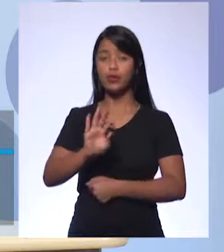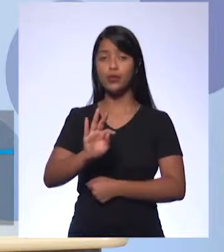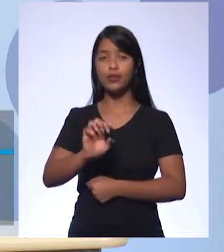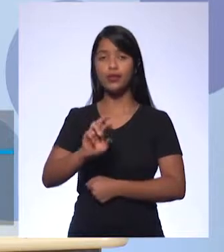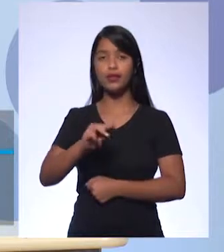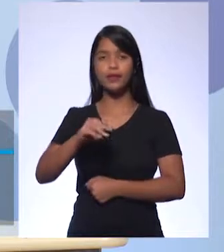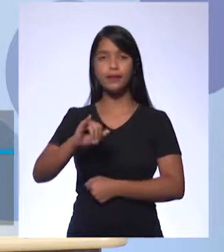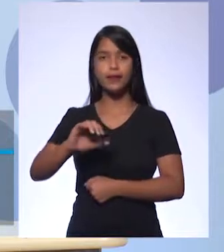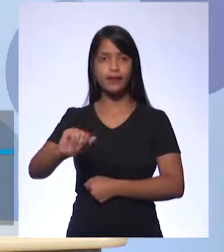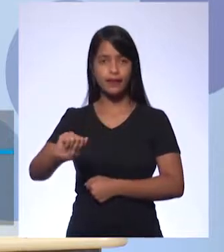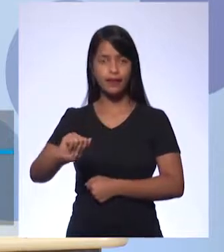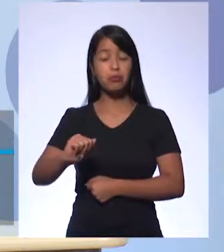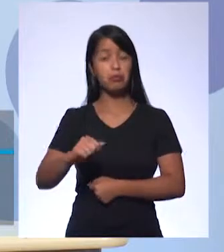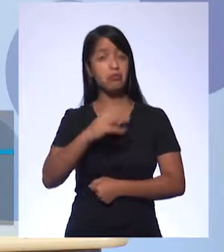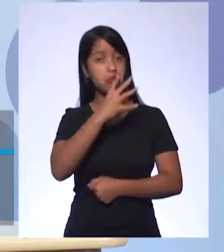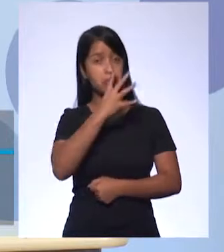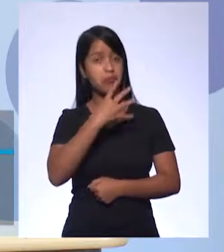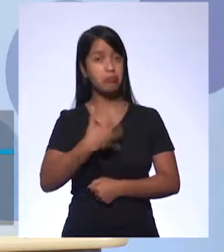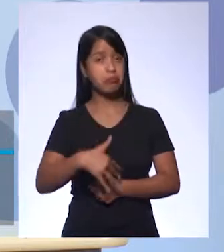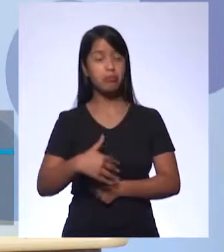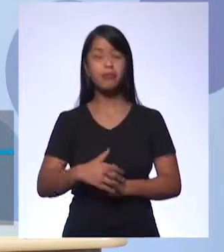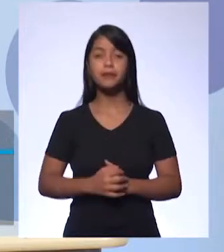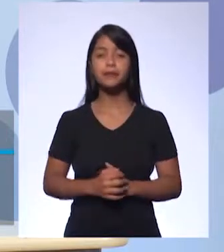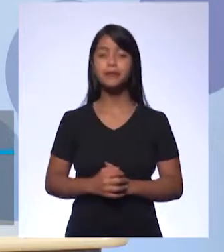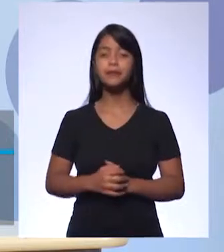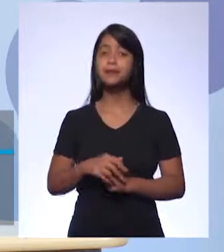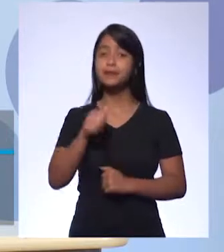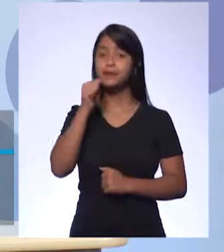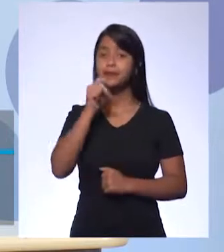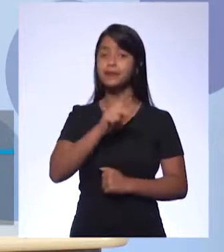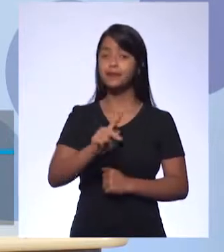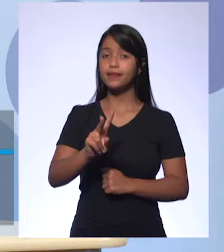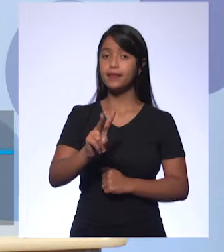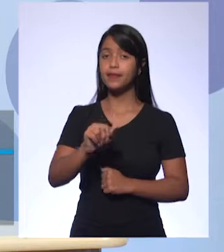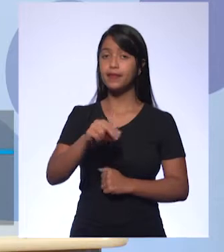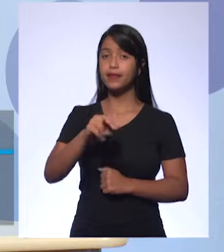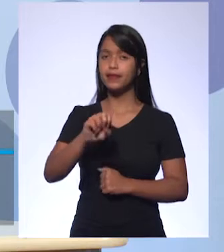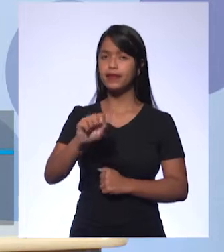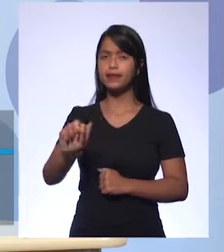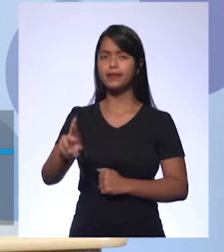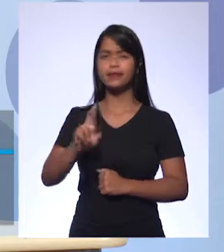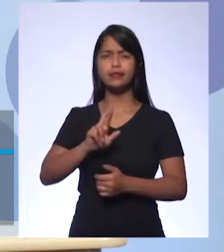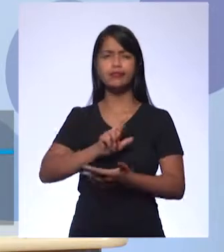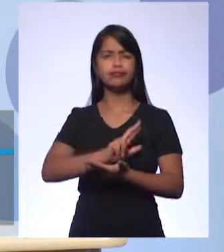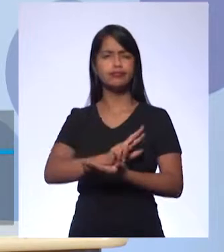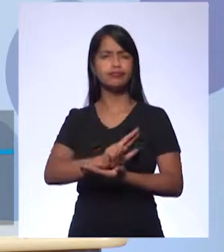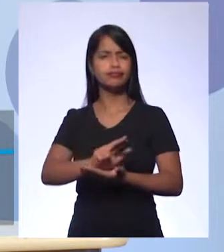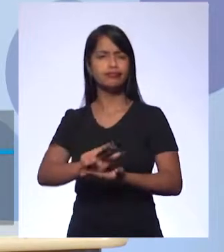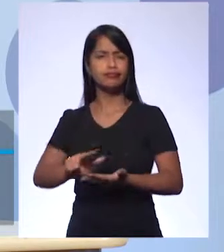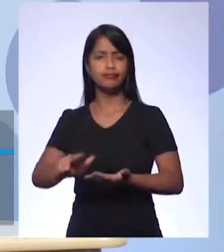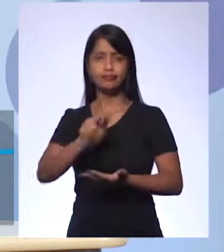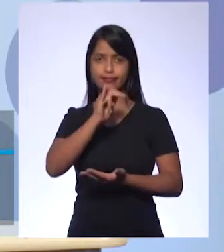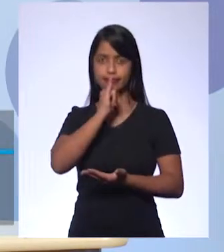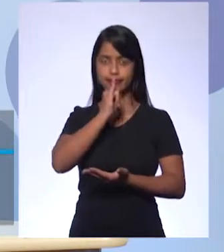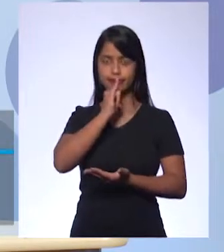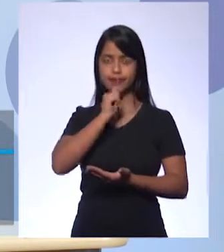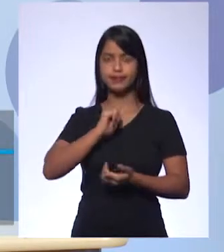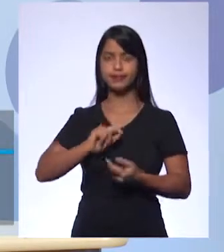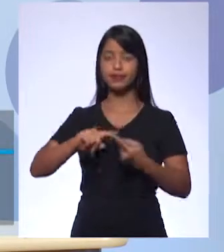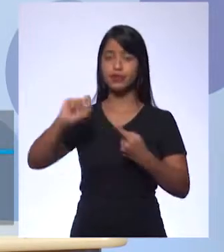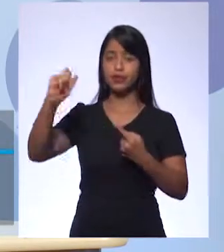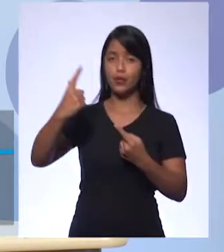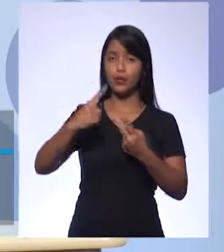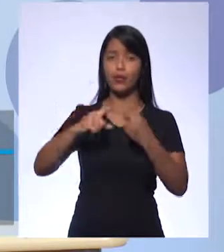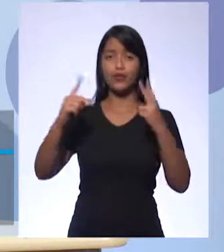geotérmica. Né? Tem a professora Vanessa que colocou várias aqui, ó, colocou uma porção de exemplos.